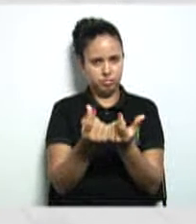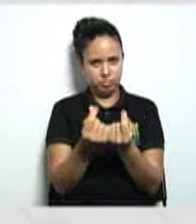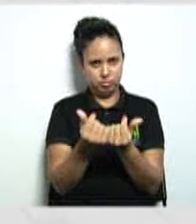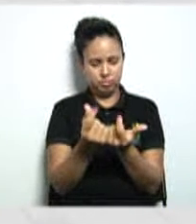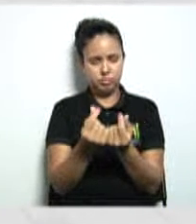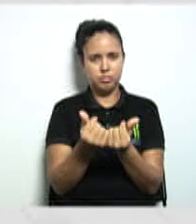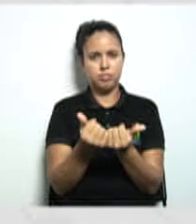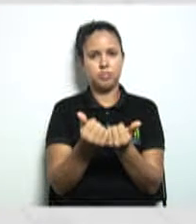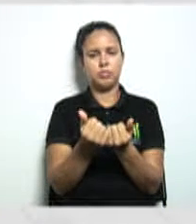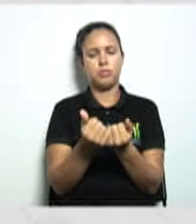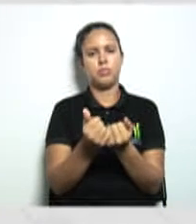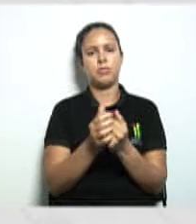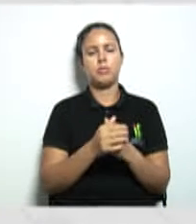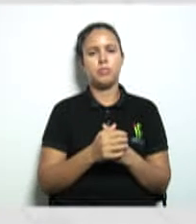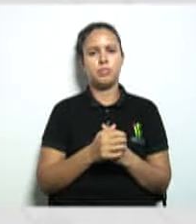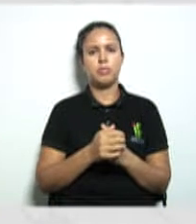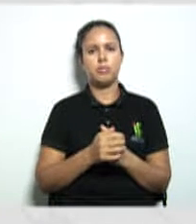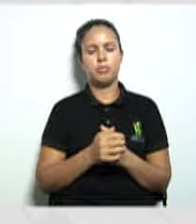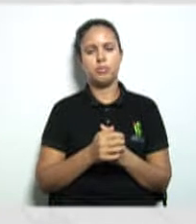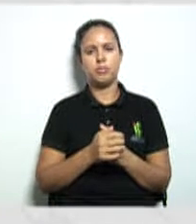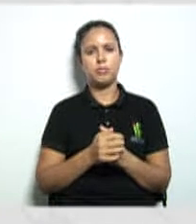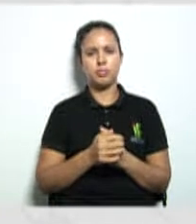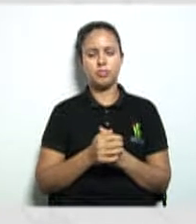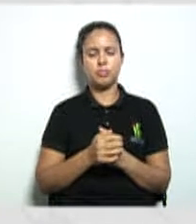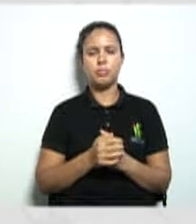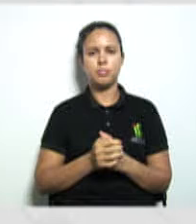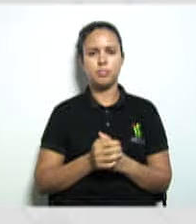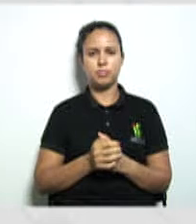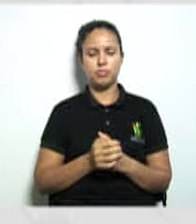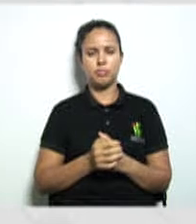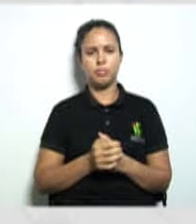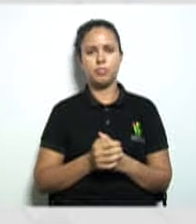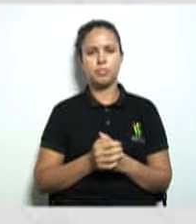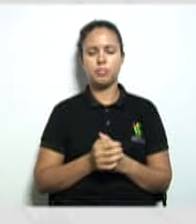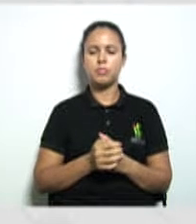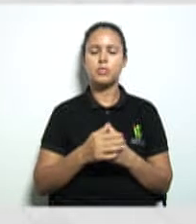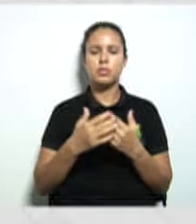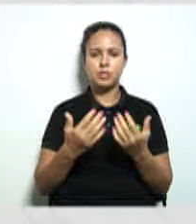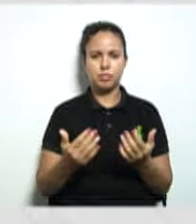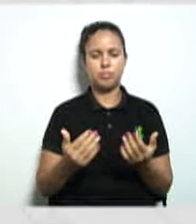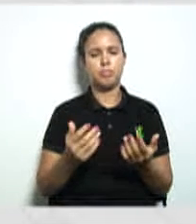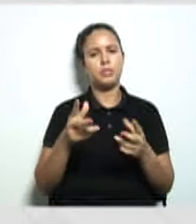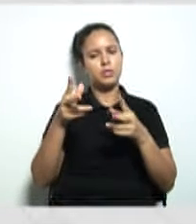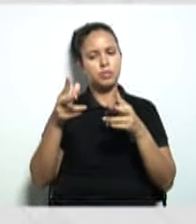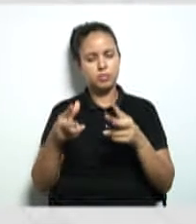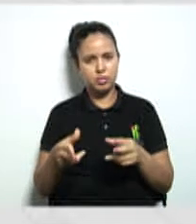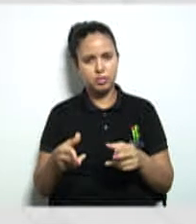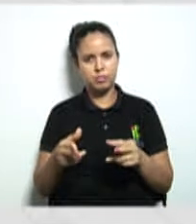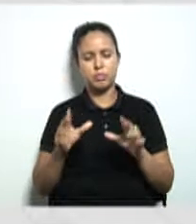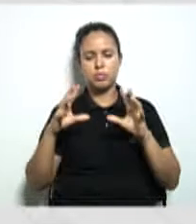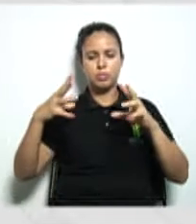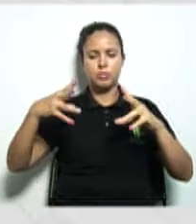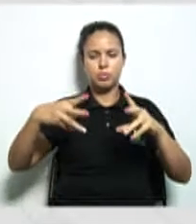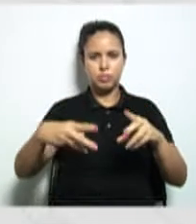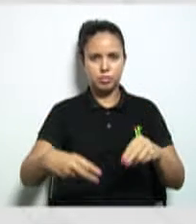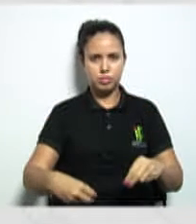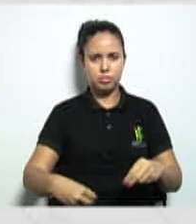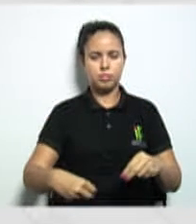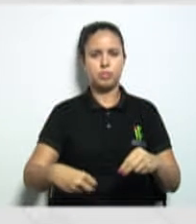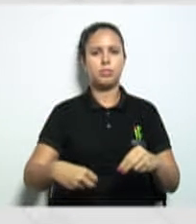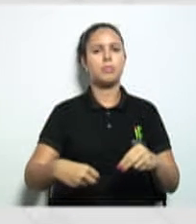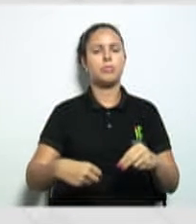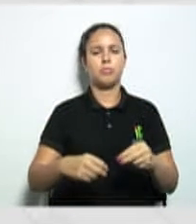equitativamente, ou seja, de forma igual. Todos